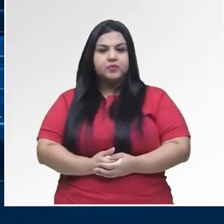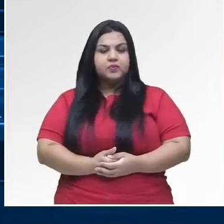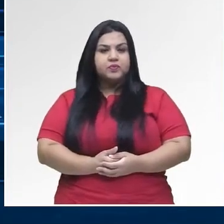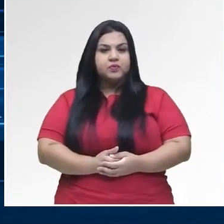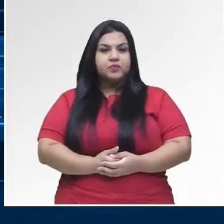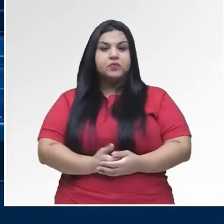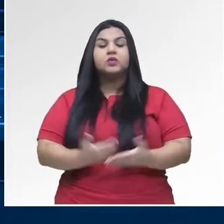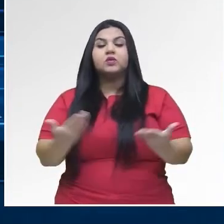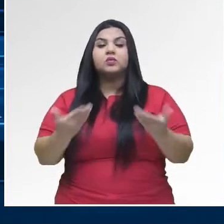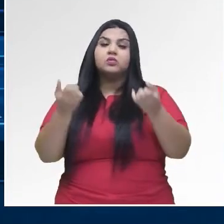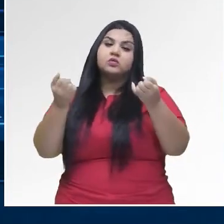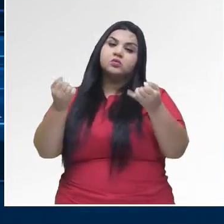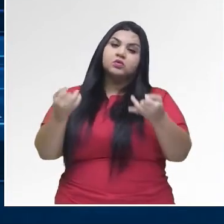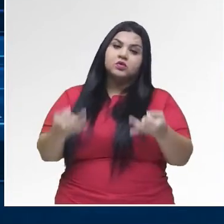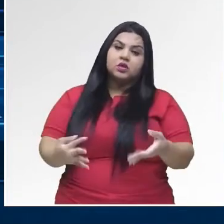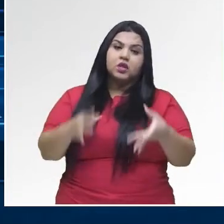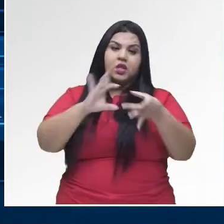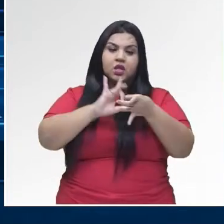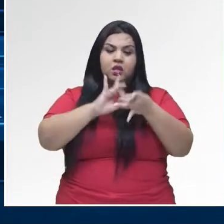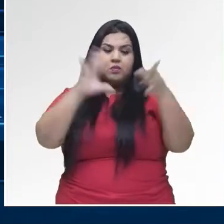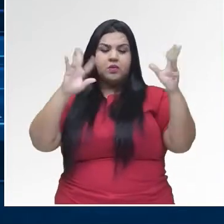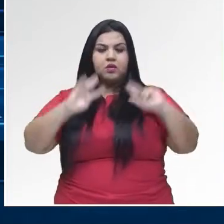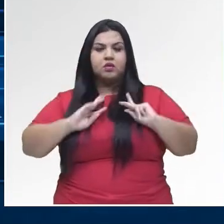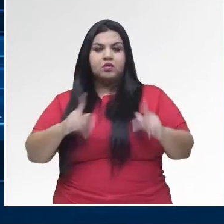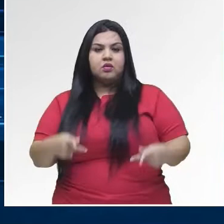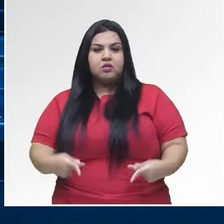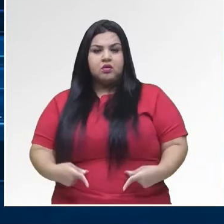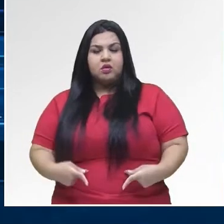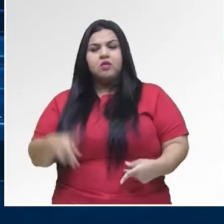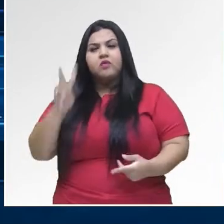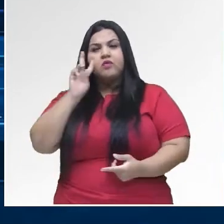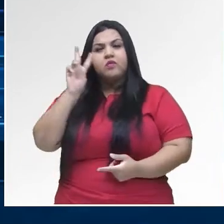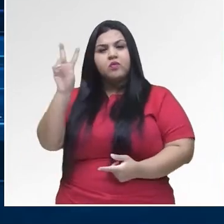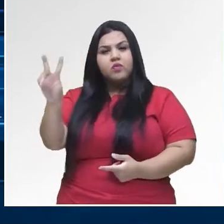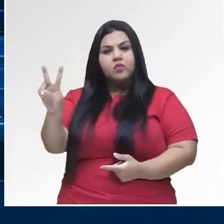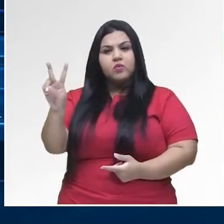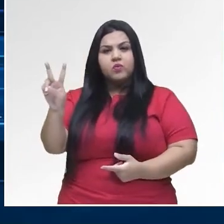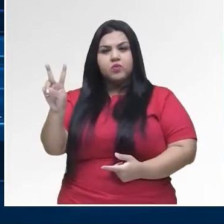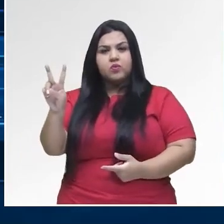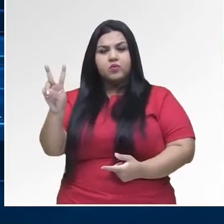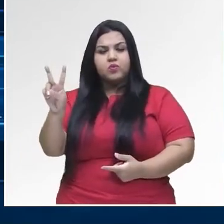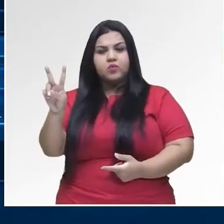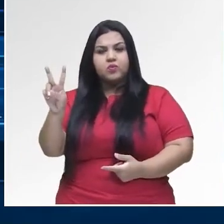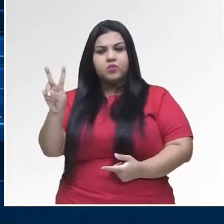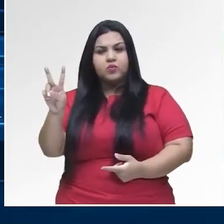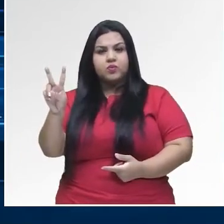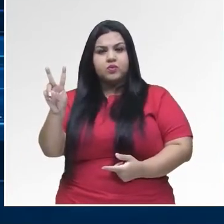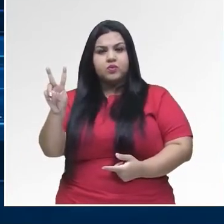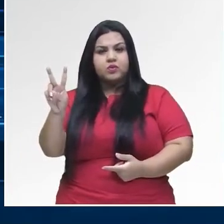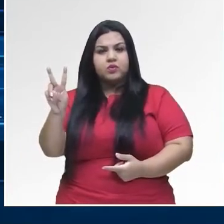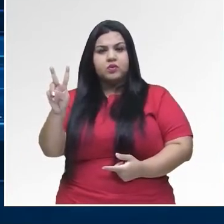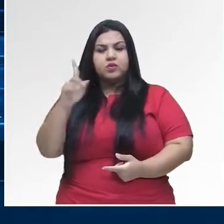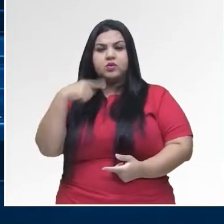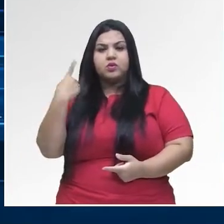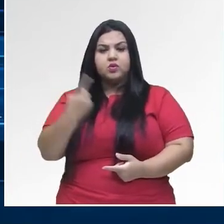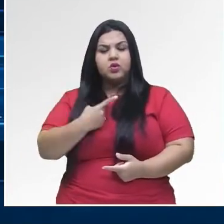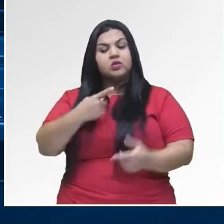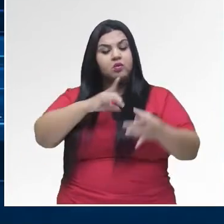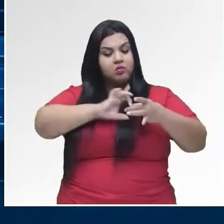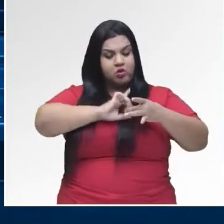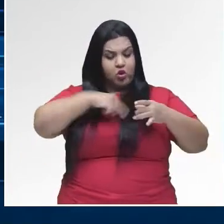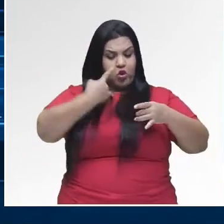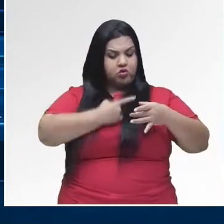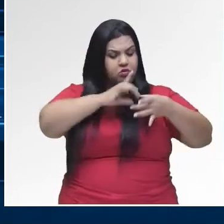Então nós falamos aí sobre a questão da liberdade humana, né? Vocês viram aí que quando nós estamos livres